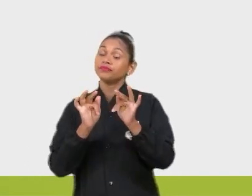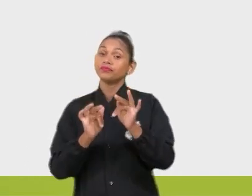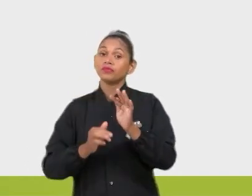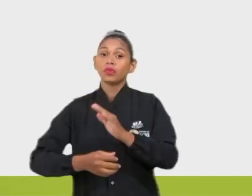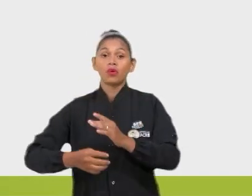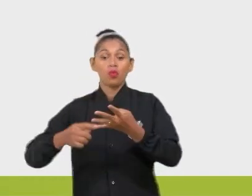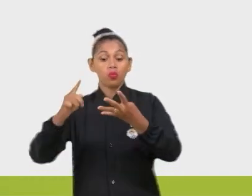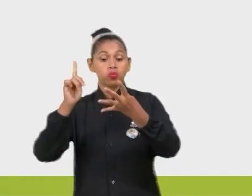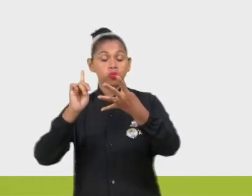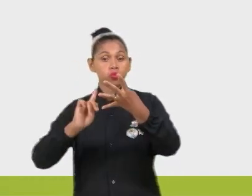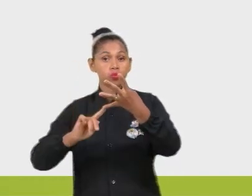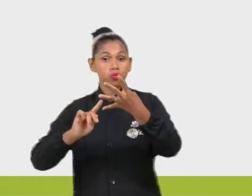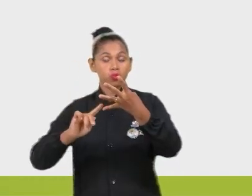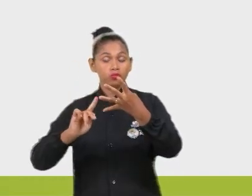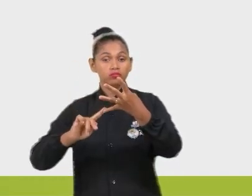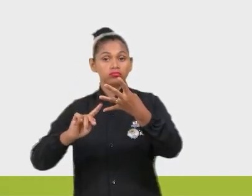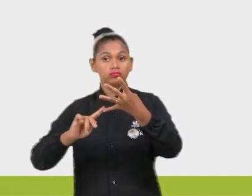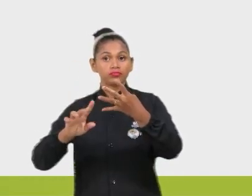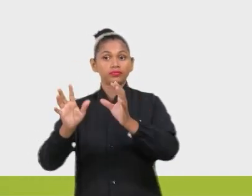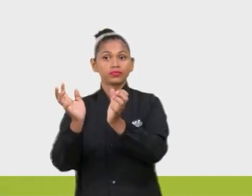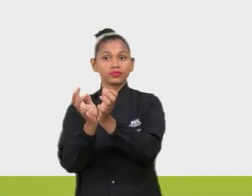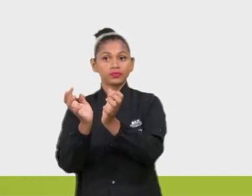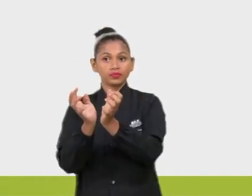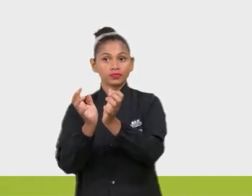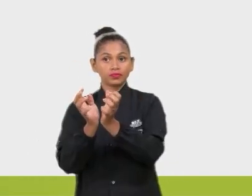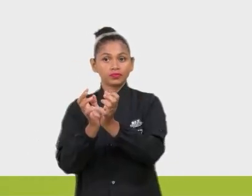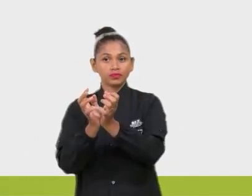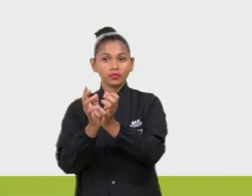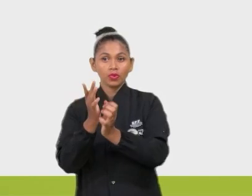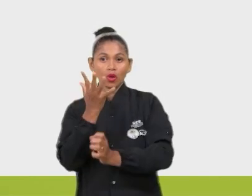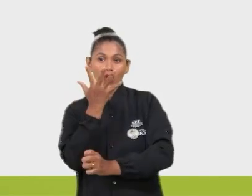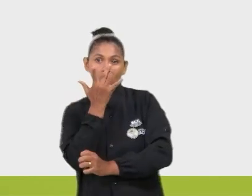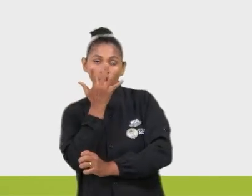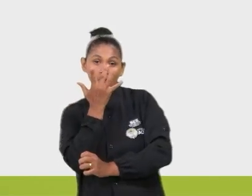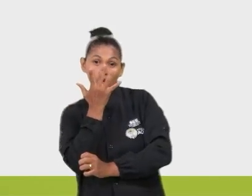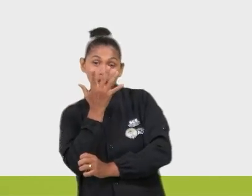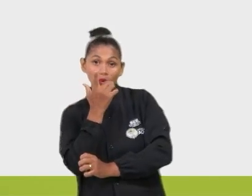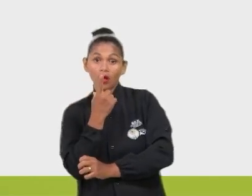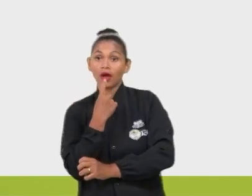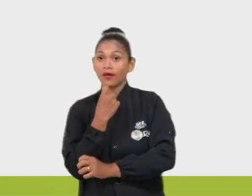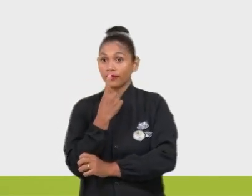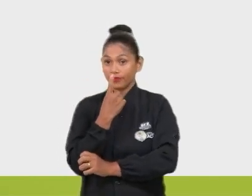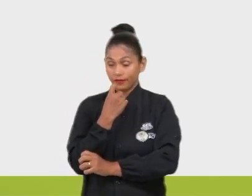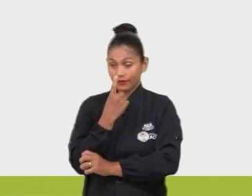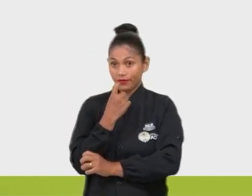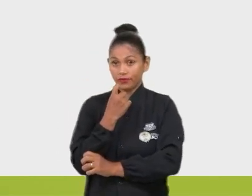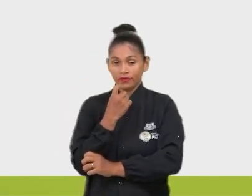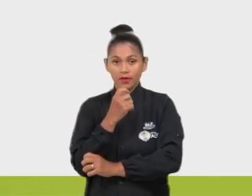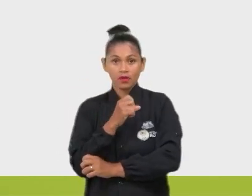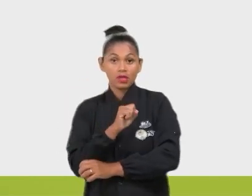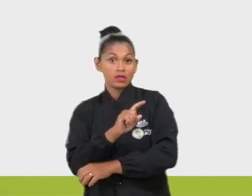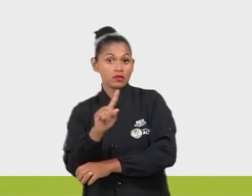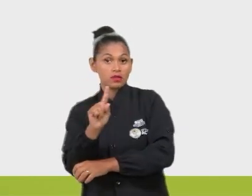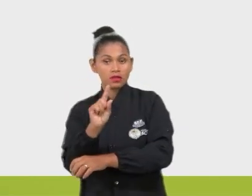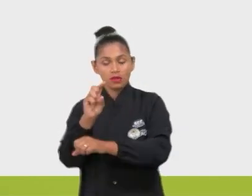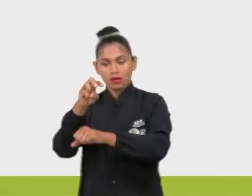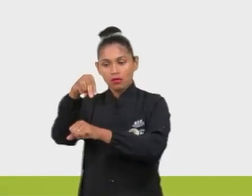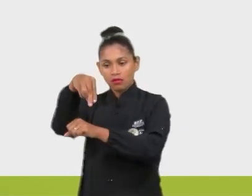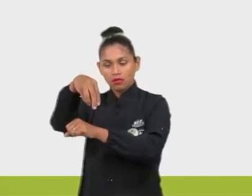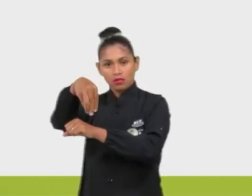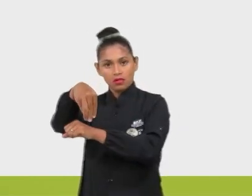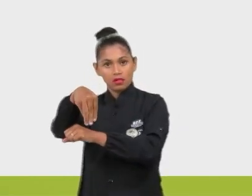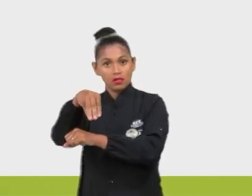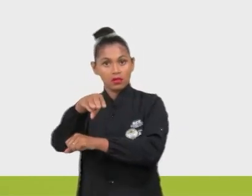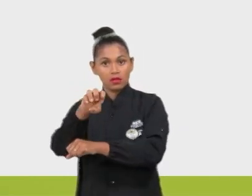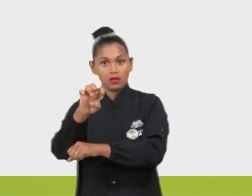quarto grupo são chamados de não metais. Eles estão representados no nosso